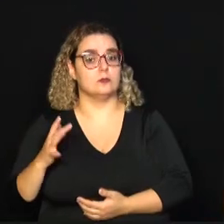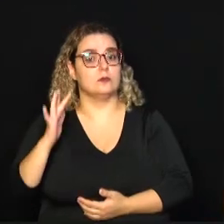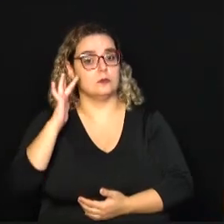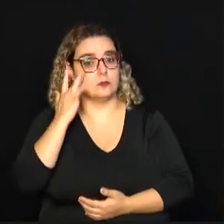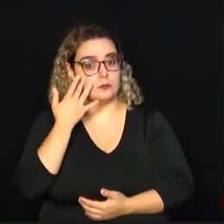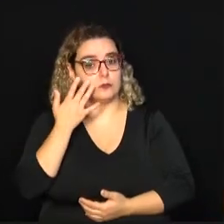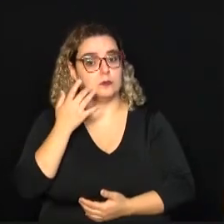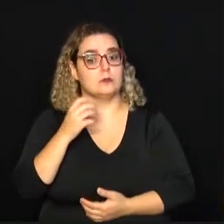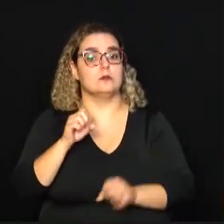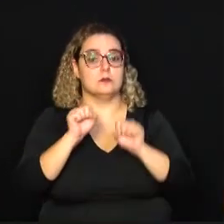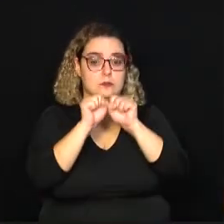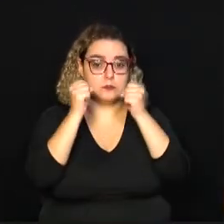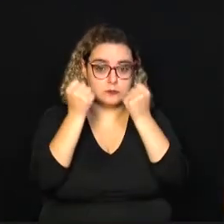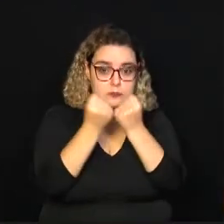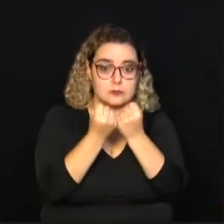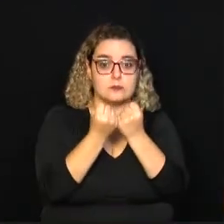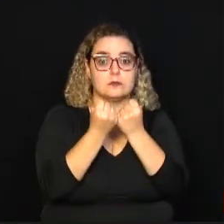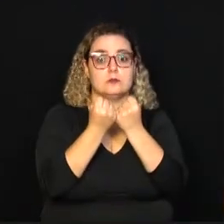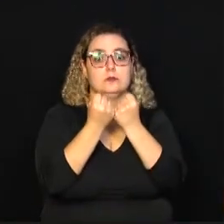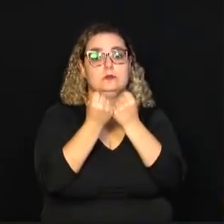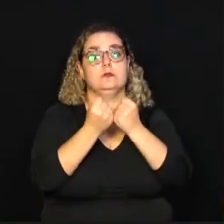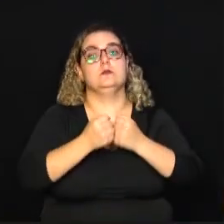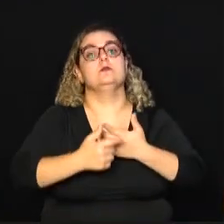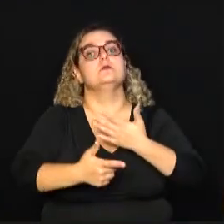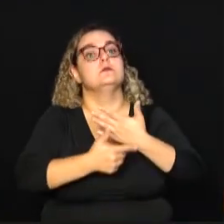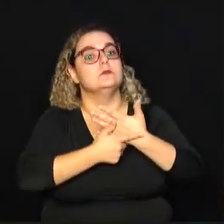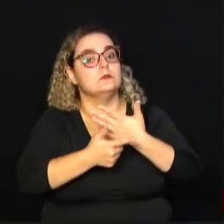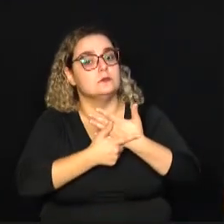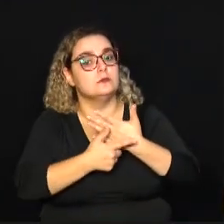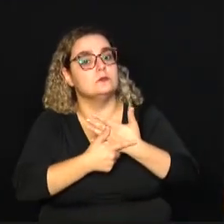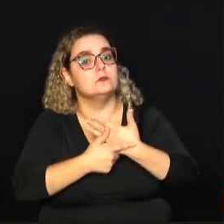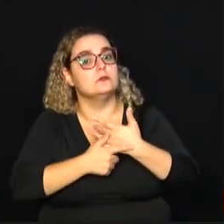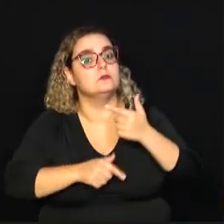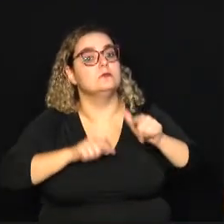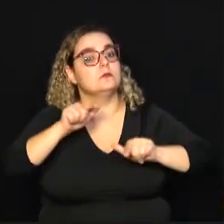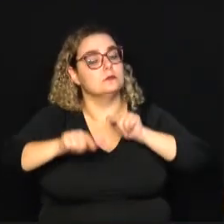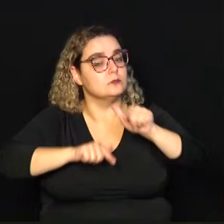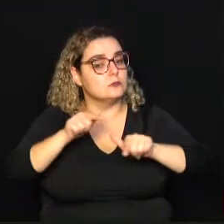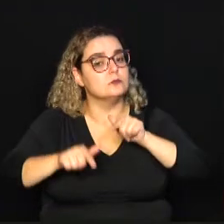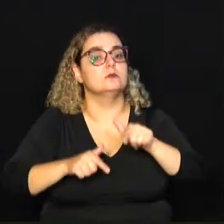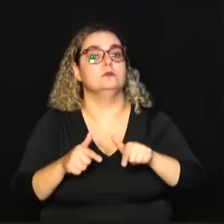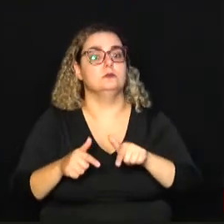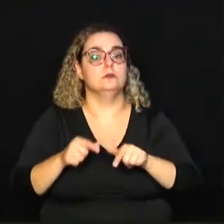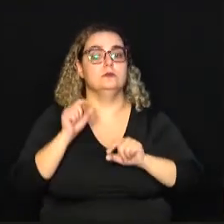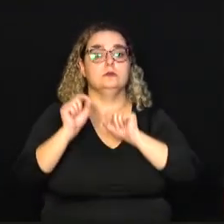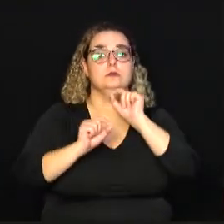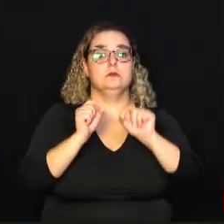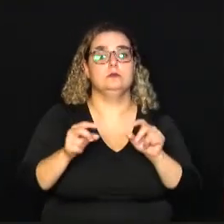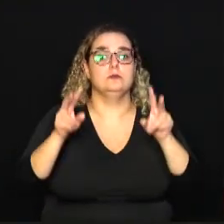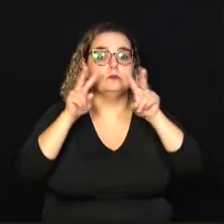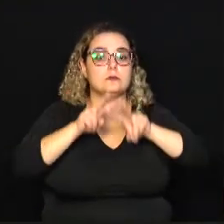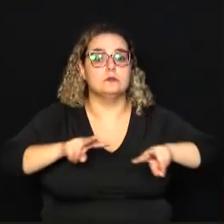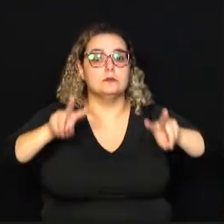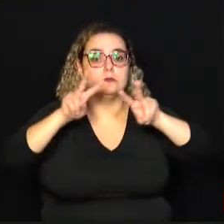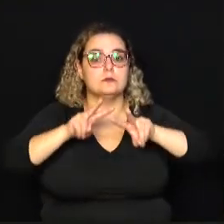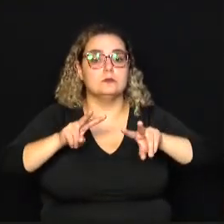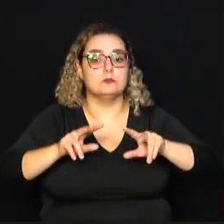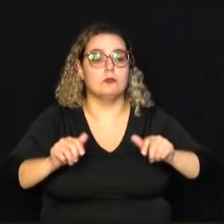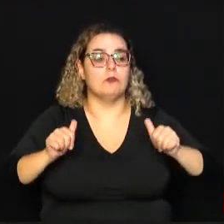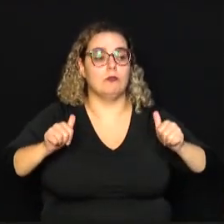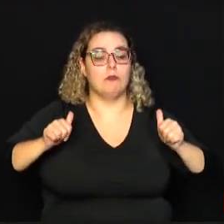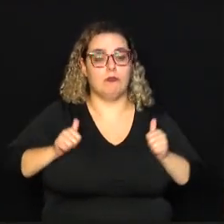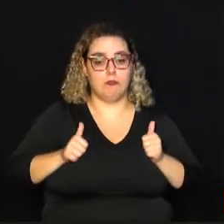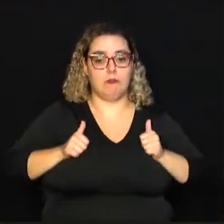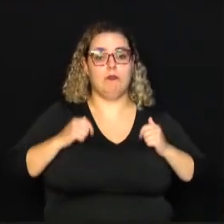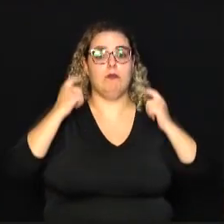trabalhadores públicos municipais não deveria ter o papel mais ativo na defesa dos trabalhadores, o que vimos é um imobilismo total. Estão mais preocupados